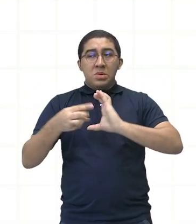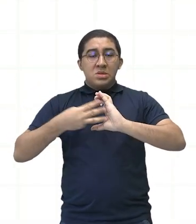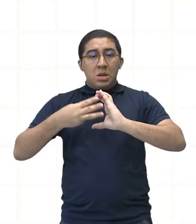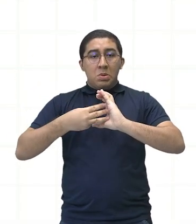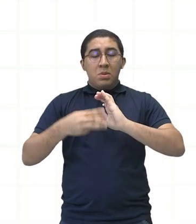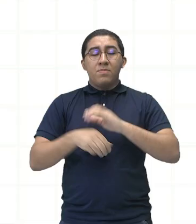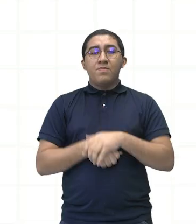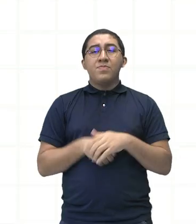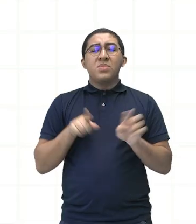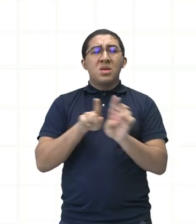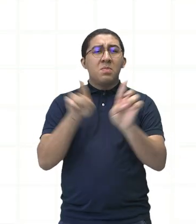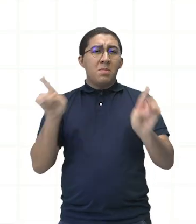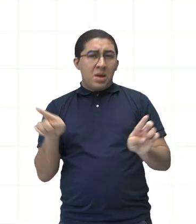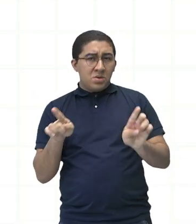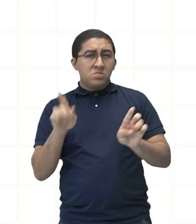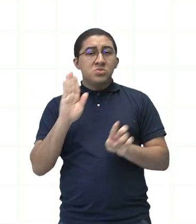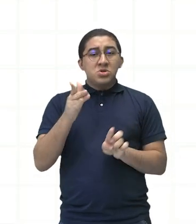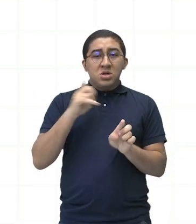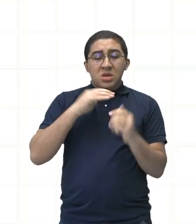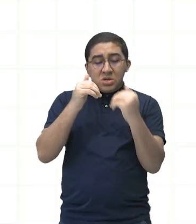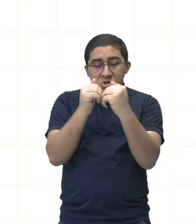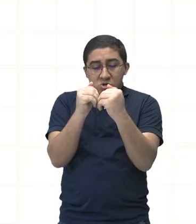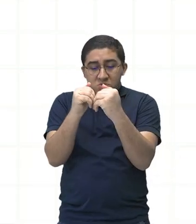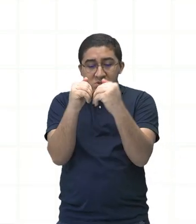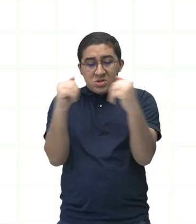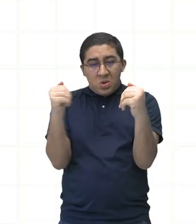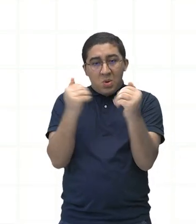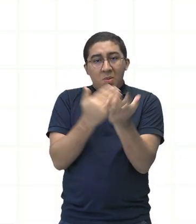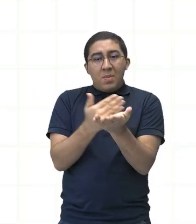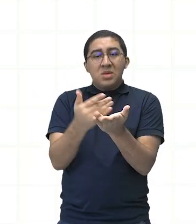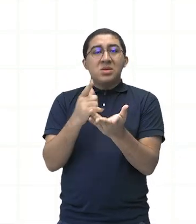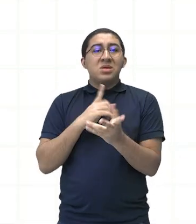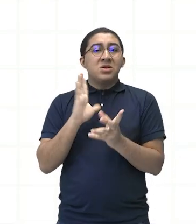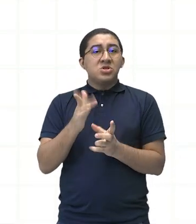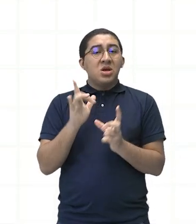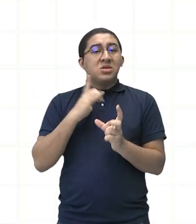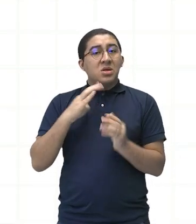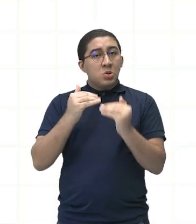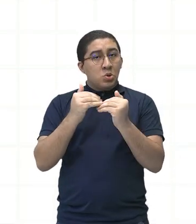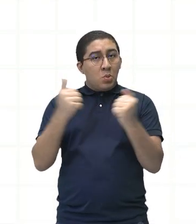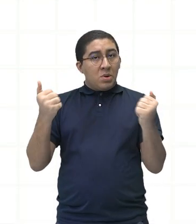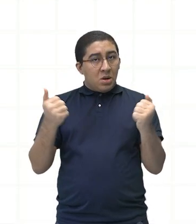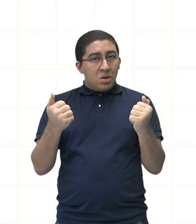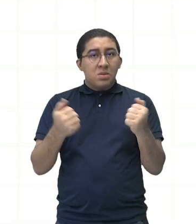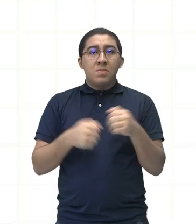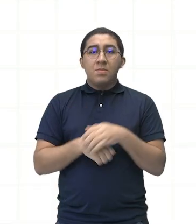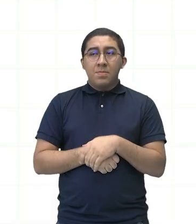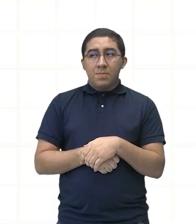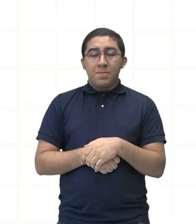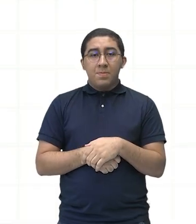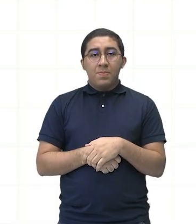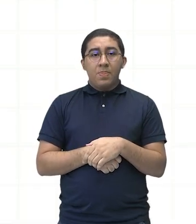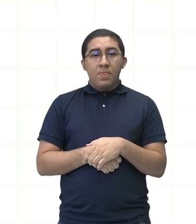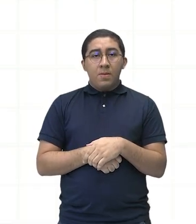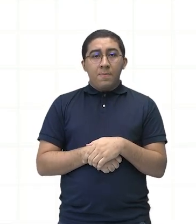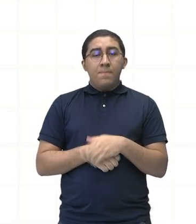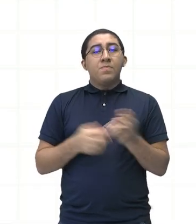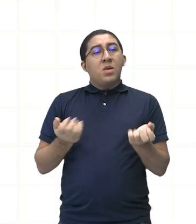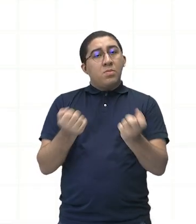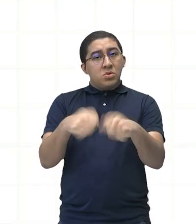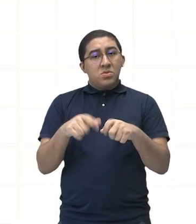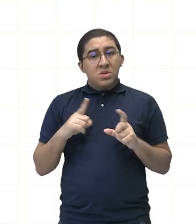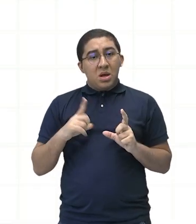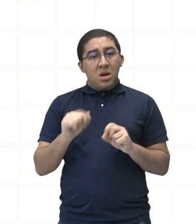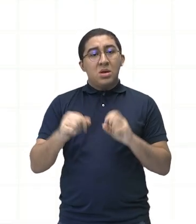célula. Só que uma vez que ela está em divisão, a gente já está com essa quantidade duplicada. E para que essa separação para as